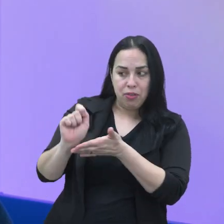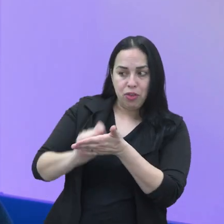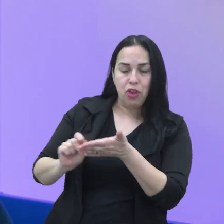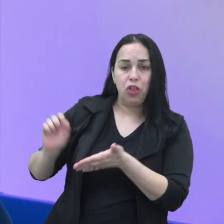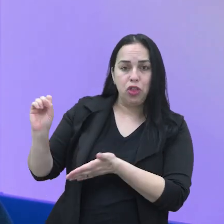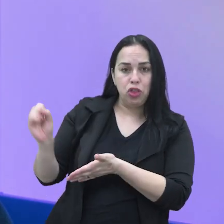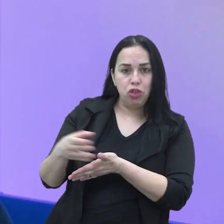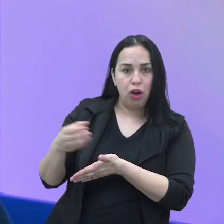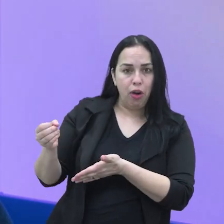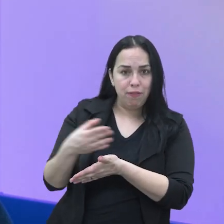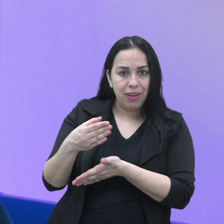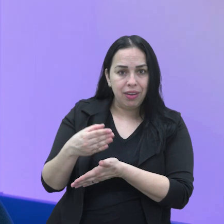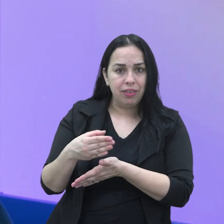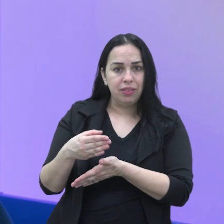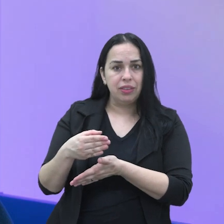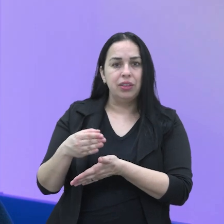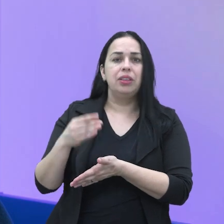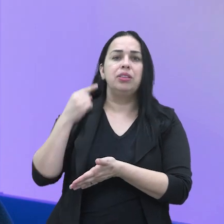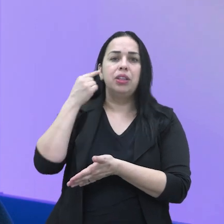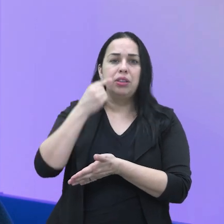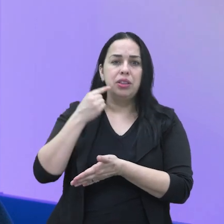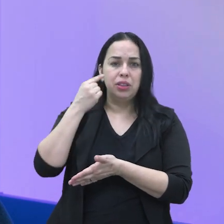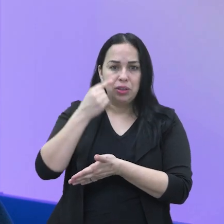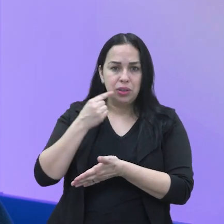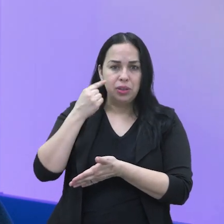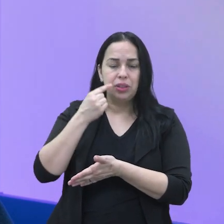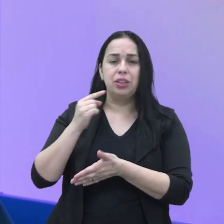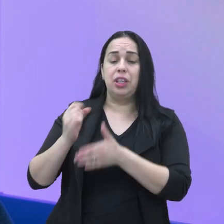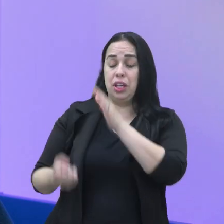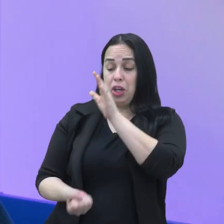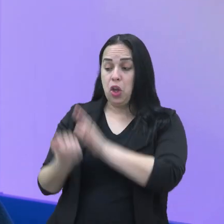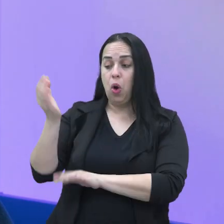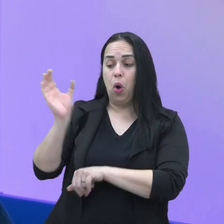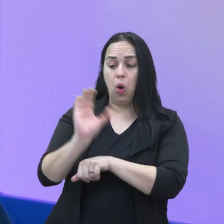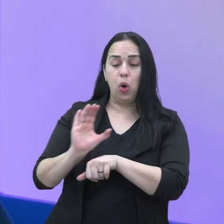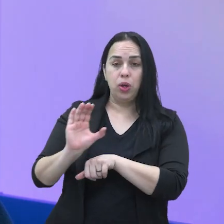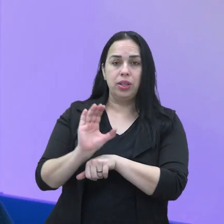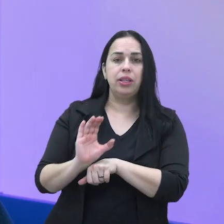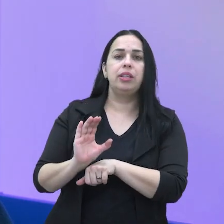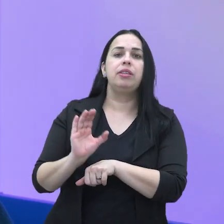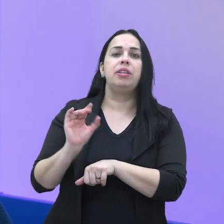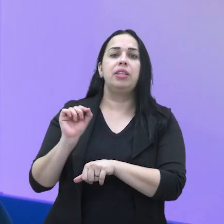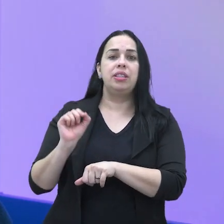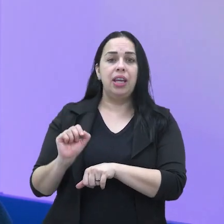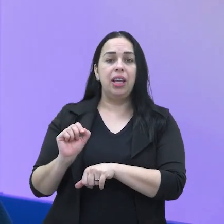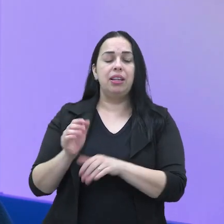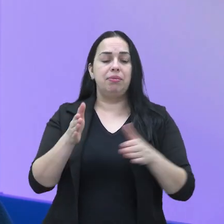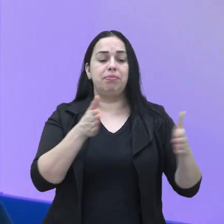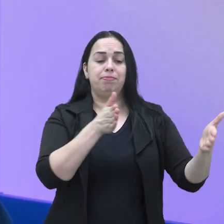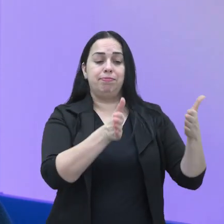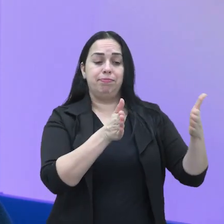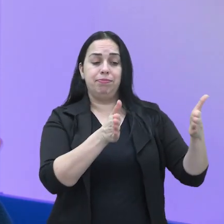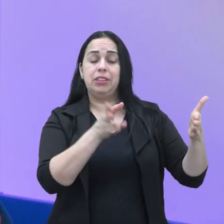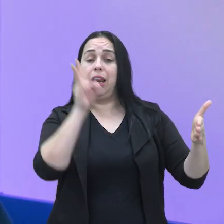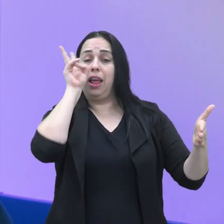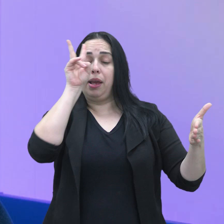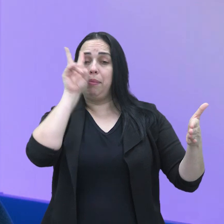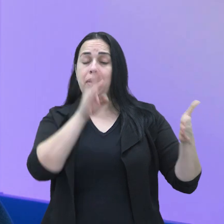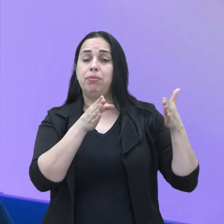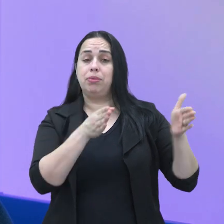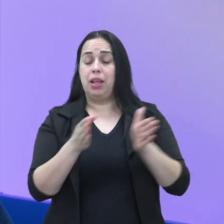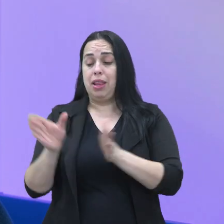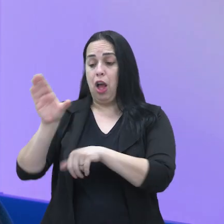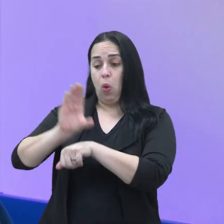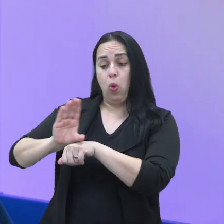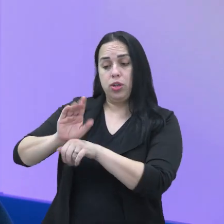Constituição nova, a Constituição que nós temos hoje, são os deputados constituintes, eles fizeram questão, em razão desse período